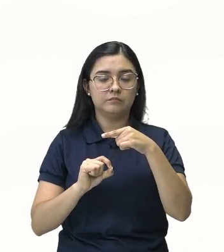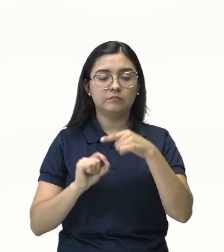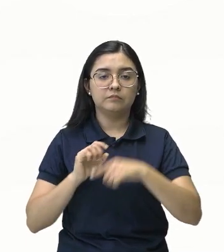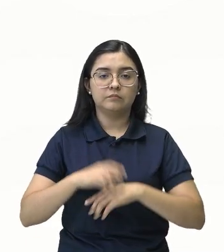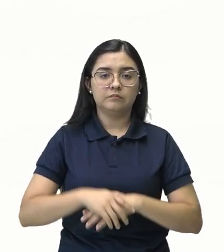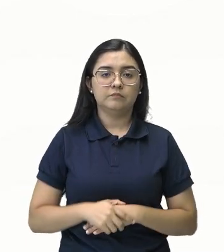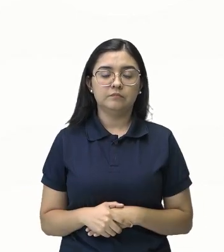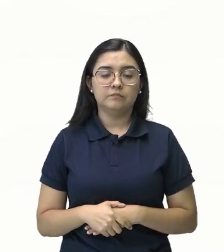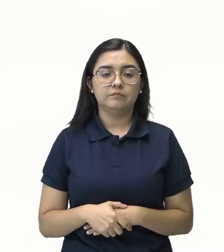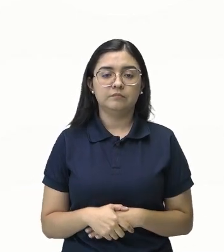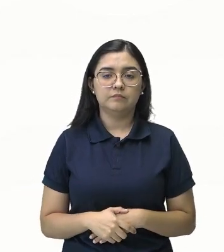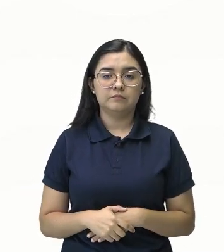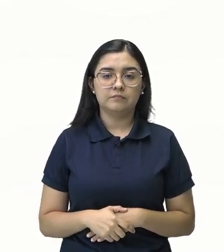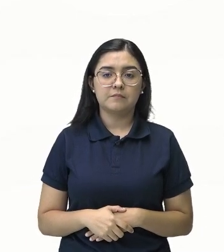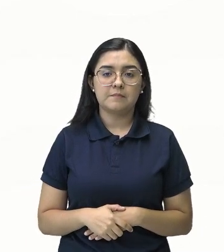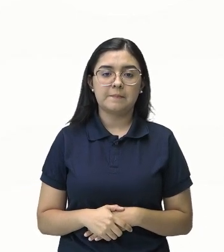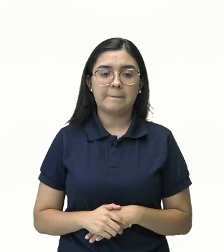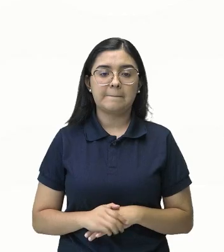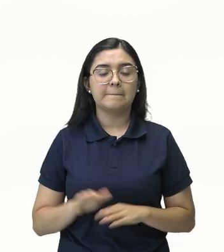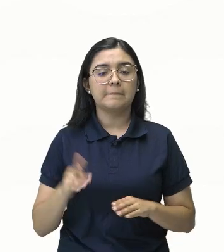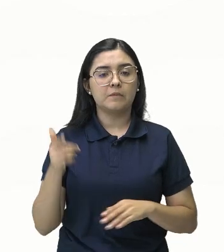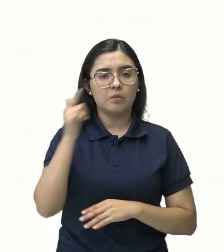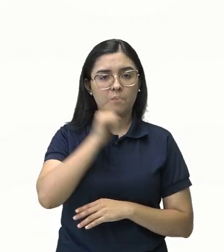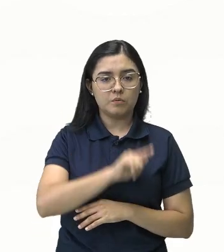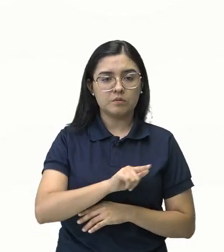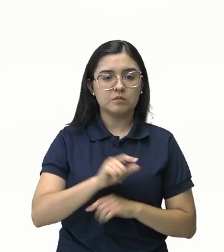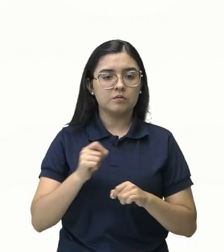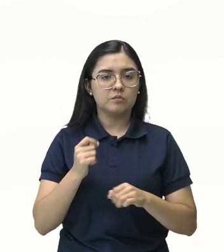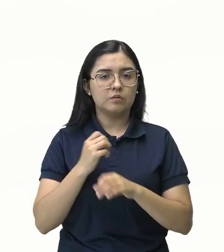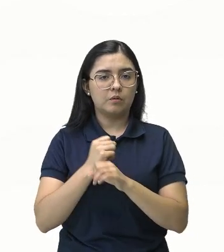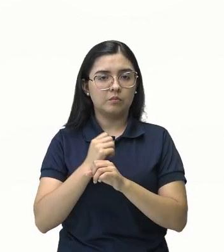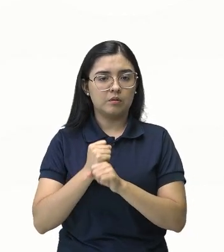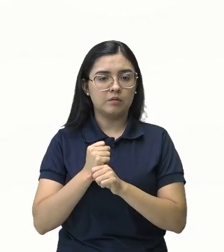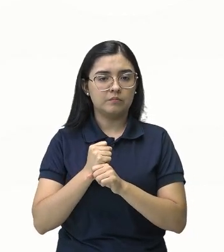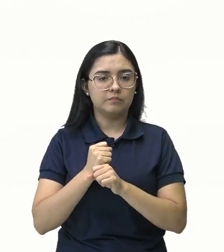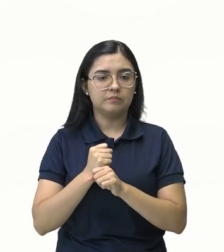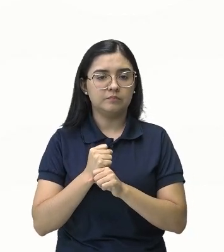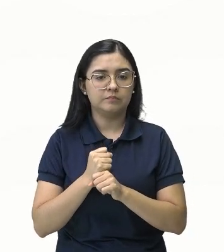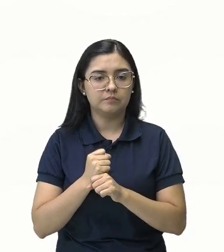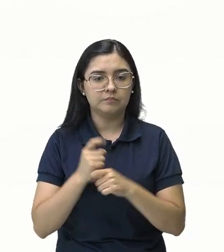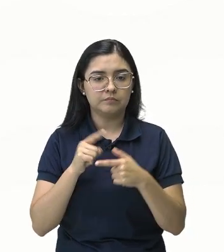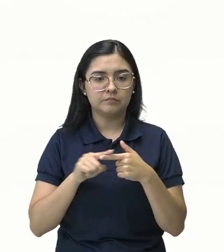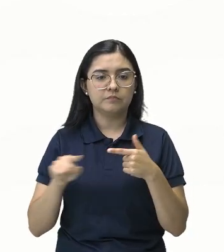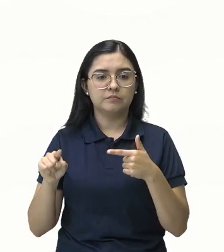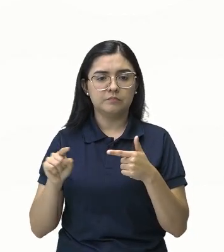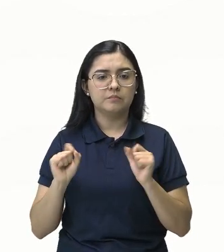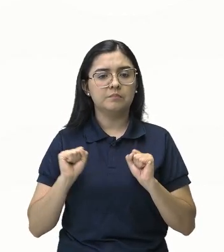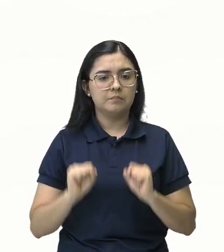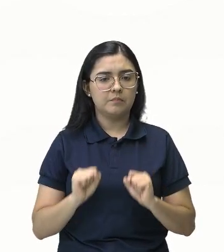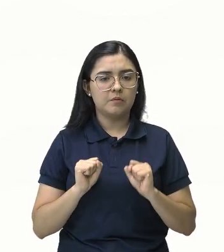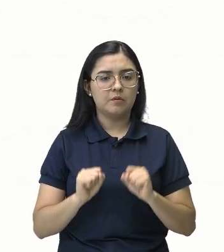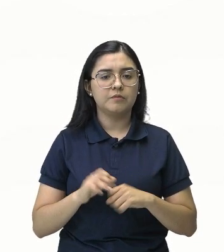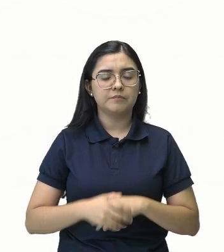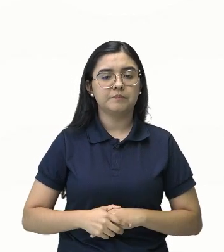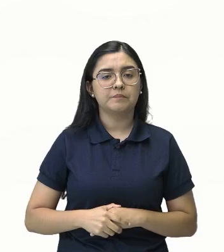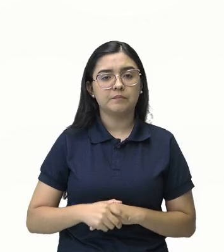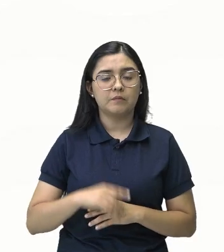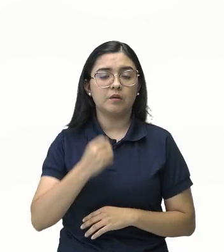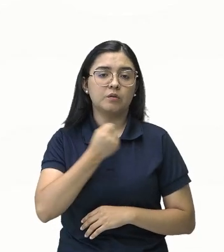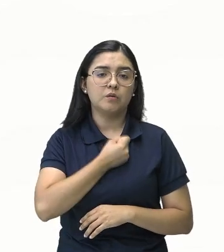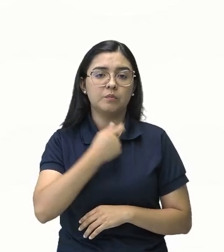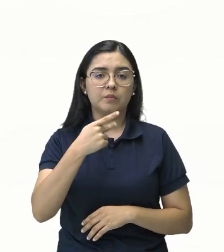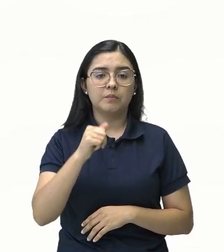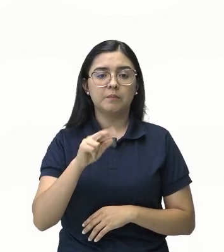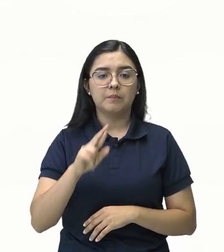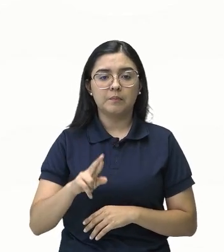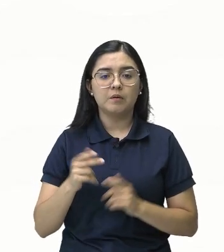20. Ah, eu ainda consigo simplificar? Claro, os dois são números pares. Então, eu consigo